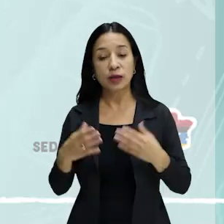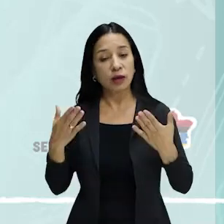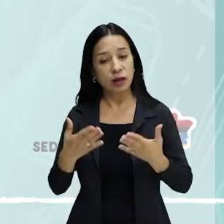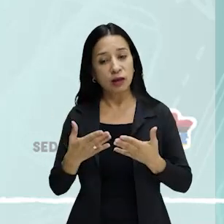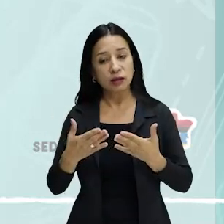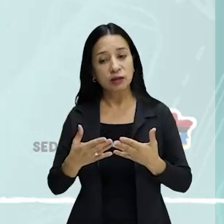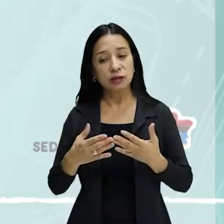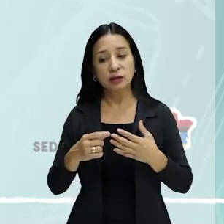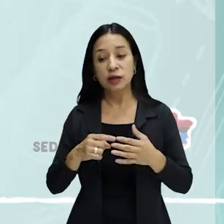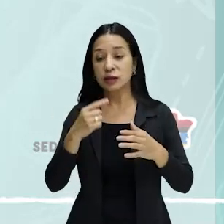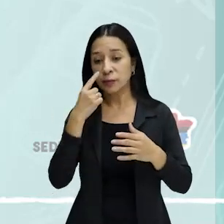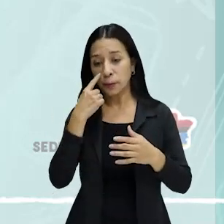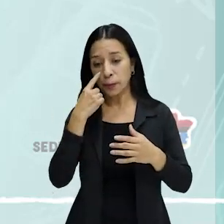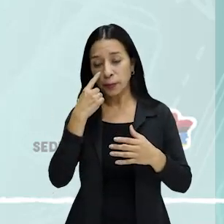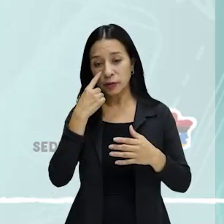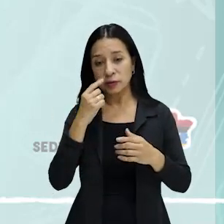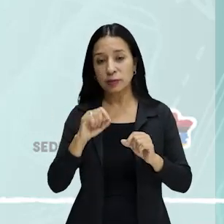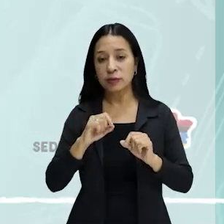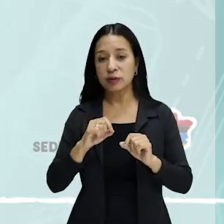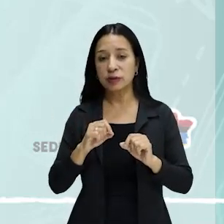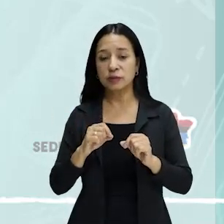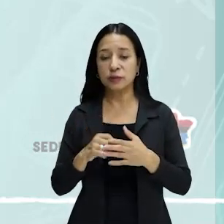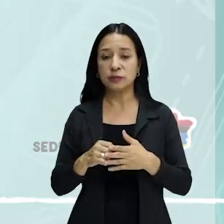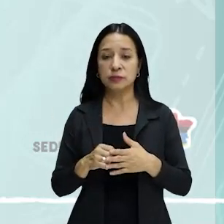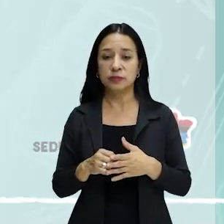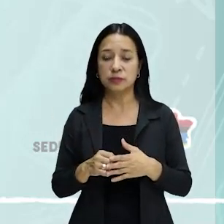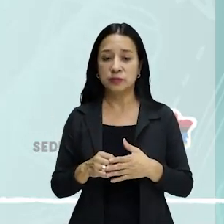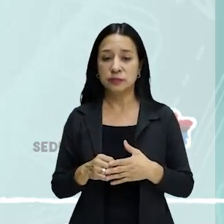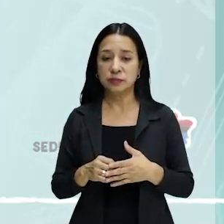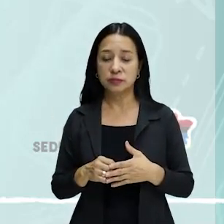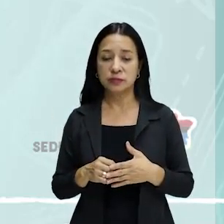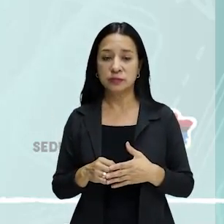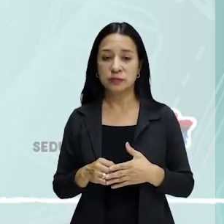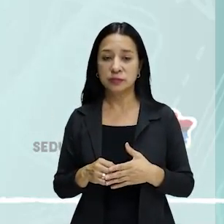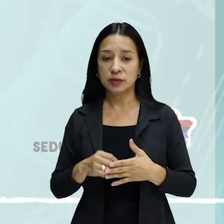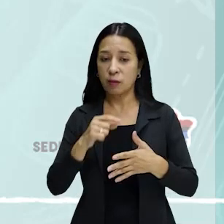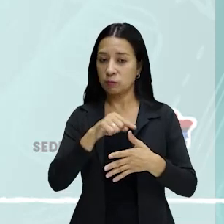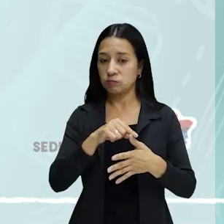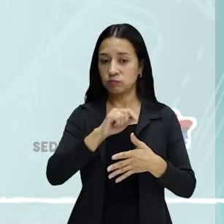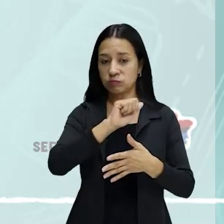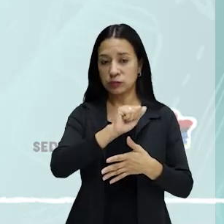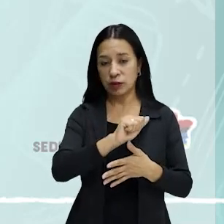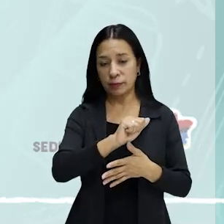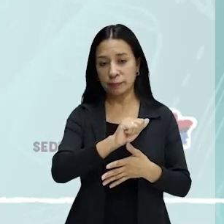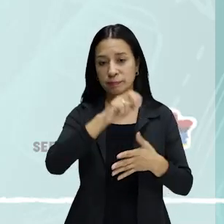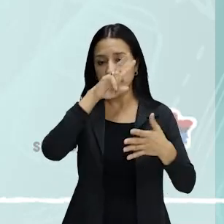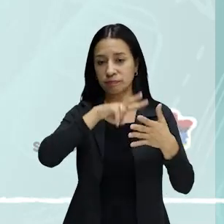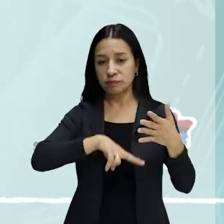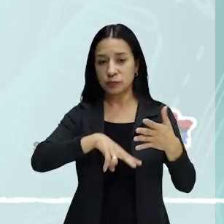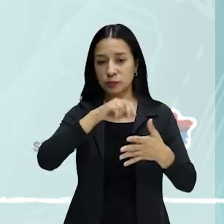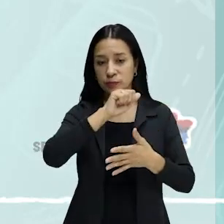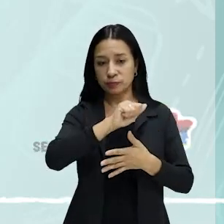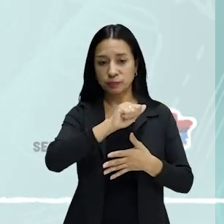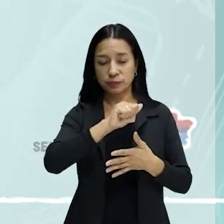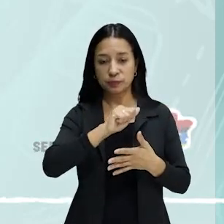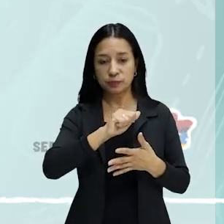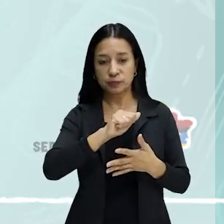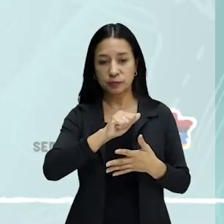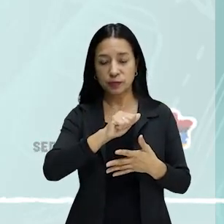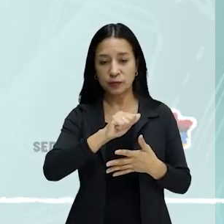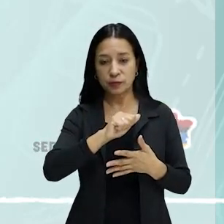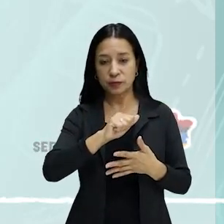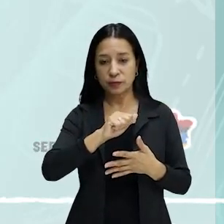e classificar. Letra A. Quanto mais se estuda, mais se aprende. É fato. Quando os porcos bailam,